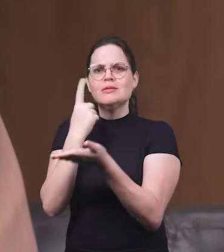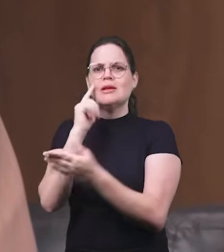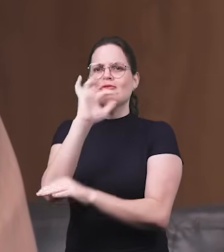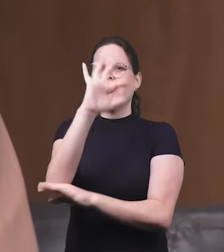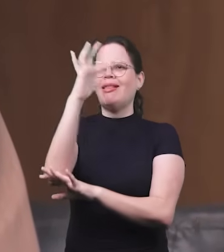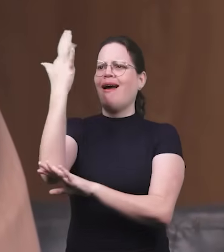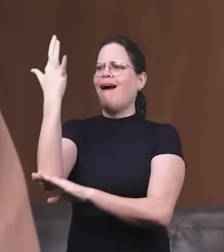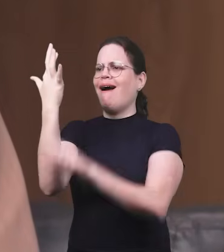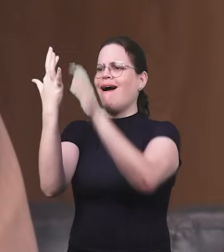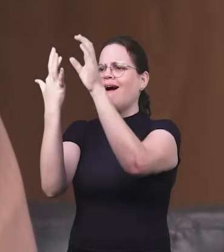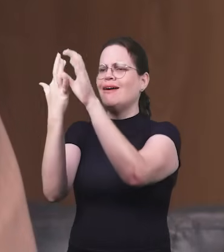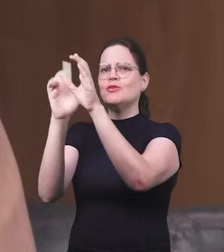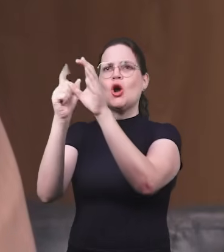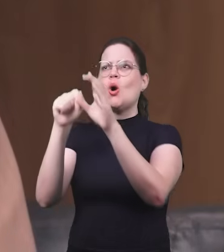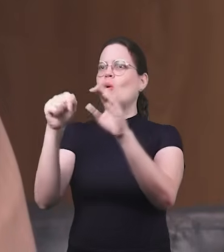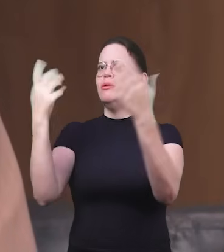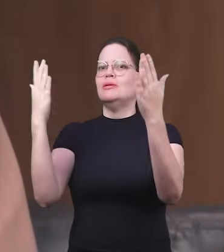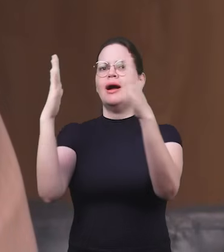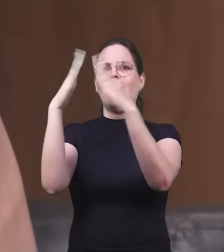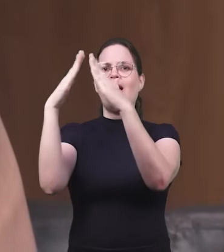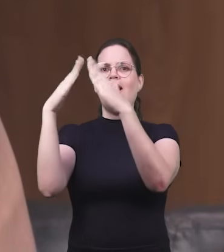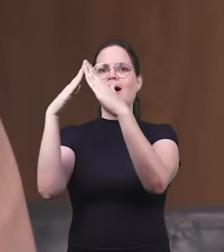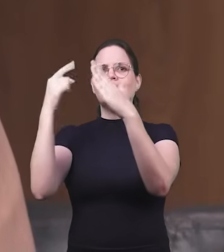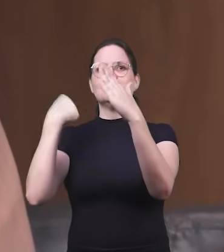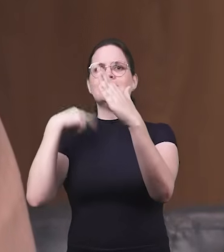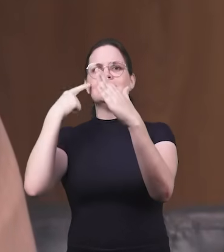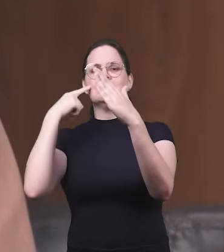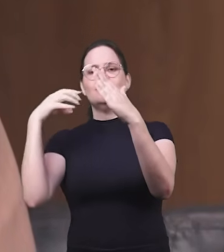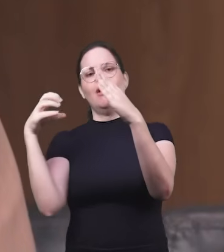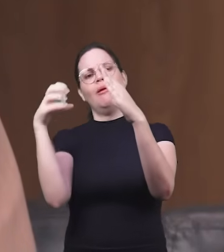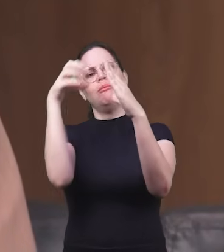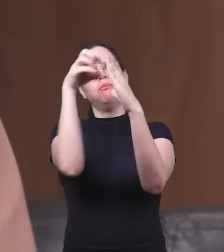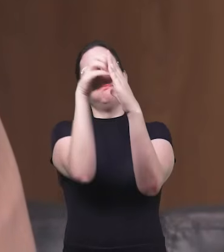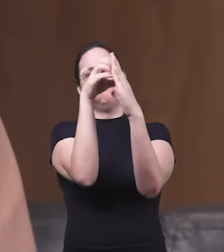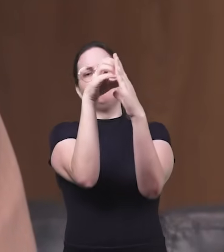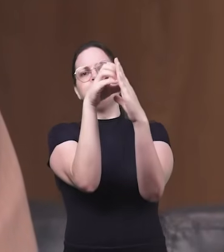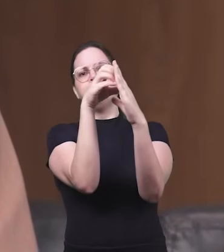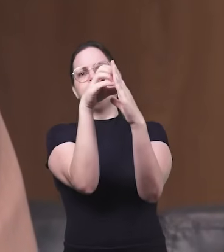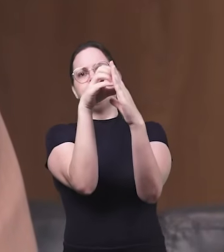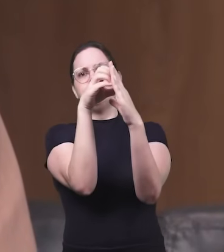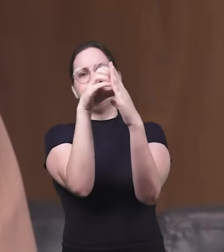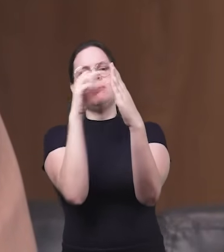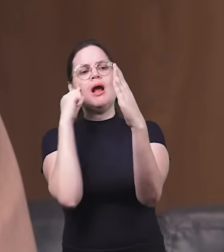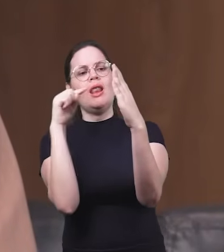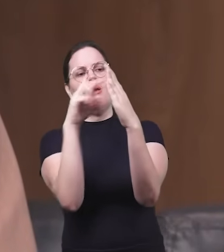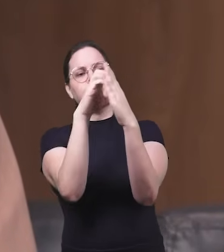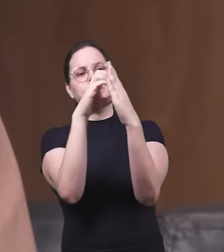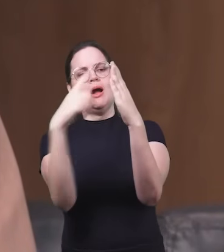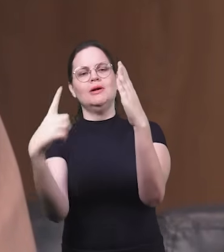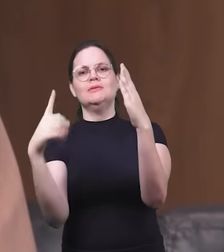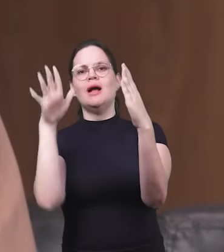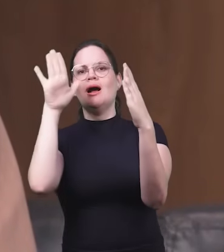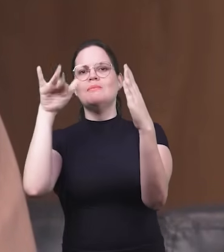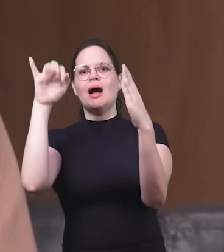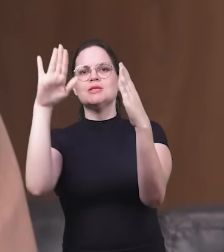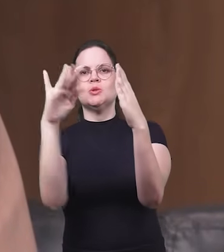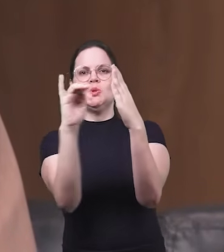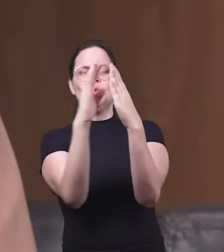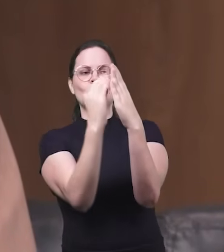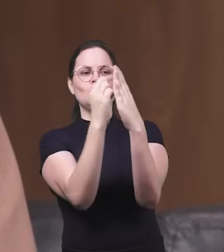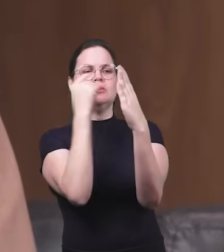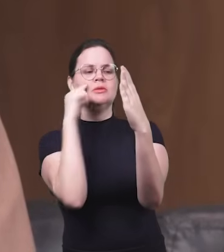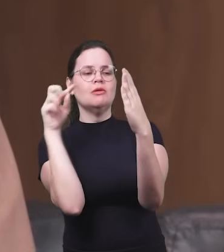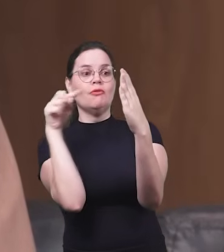seja na árvore ou em algum canto, às vezes de uma varanda, de uma casa, já vem à mente, ali há